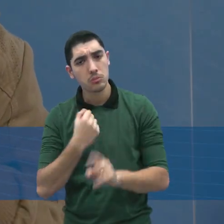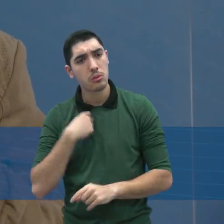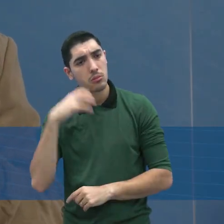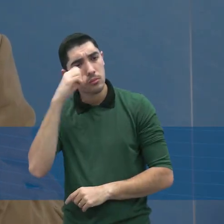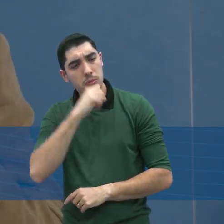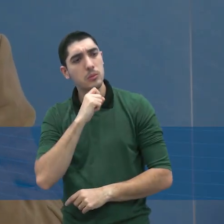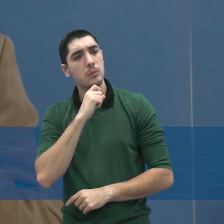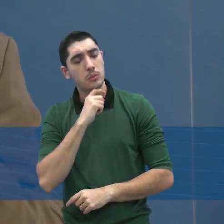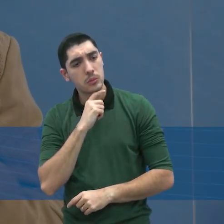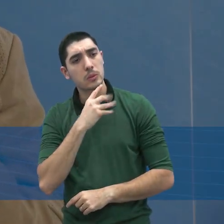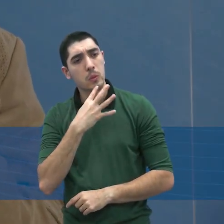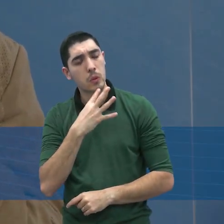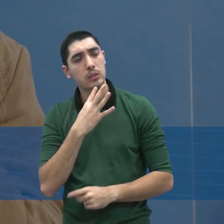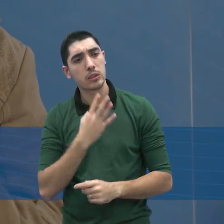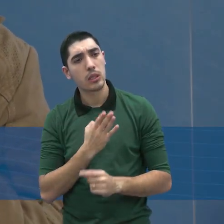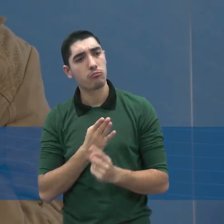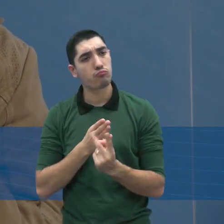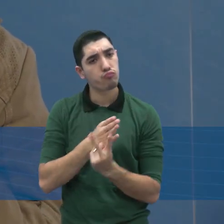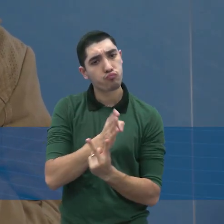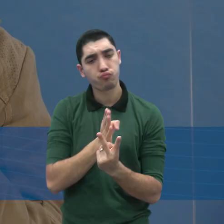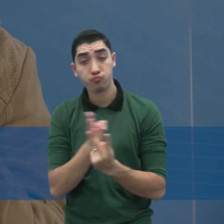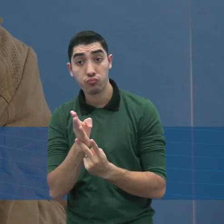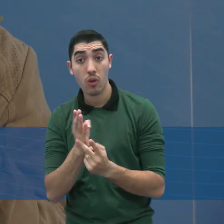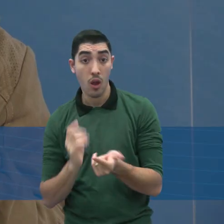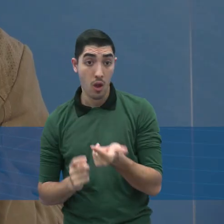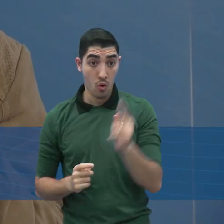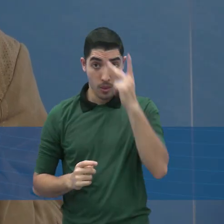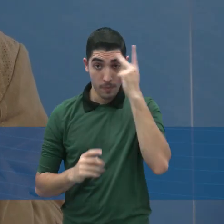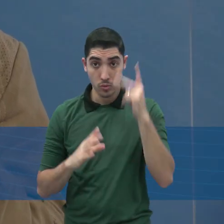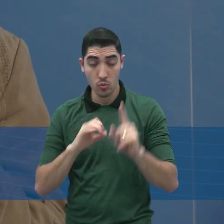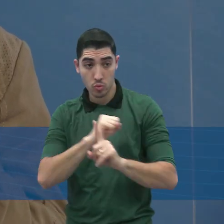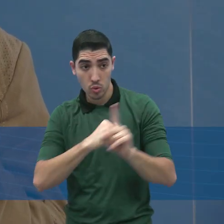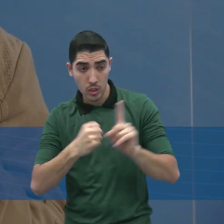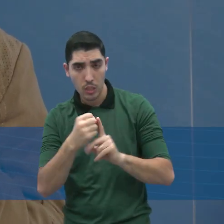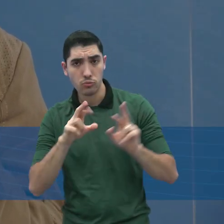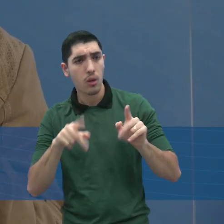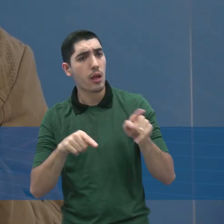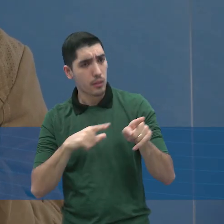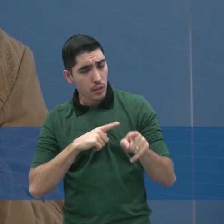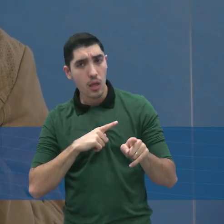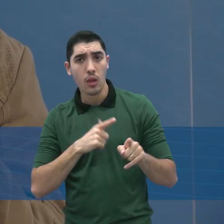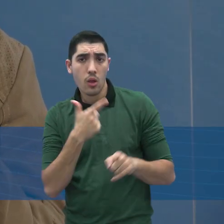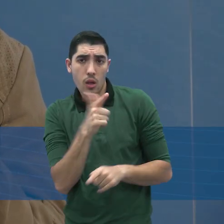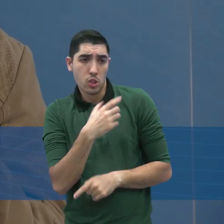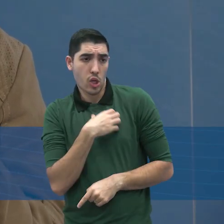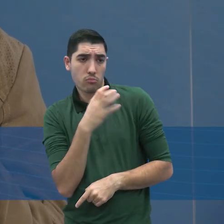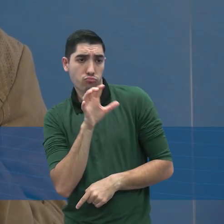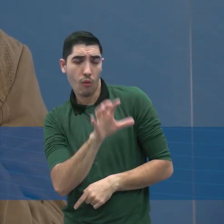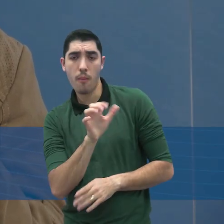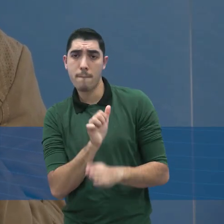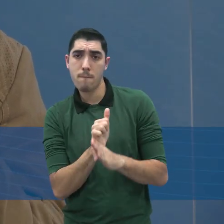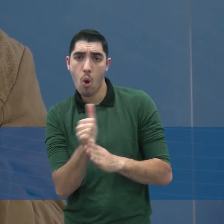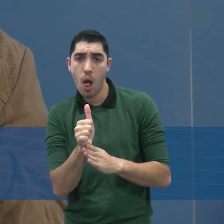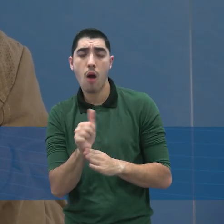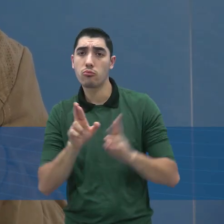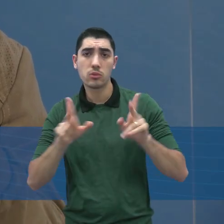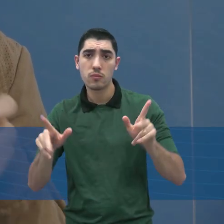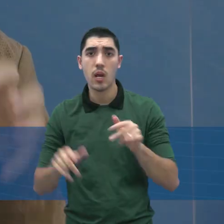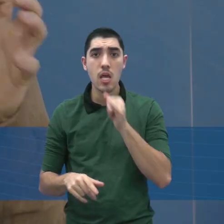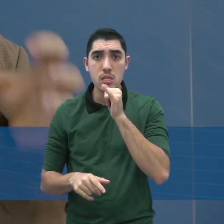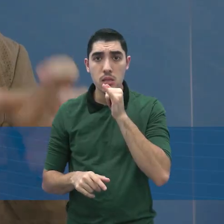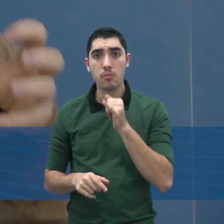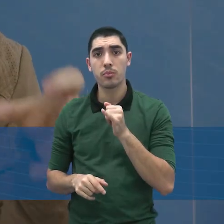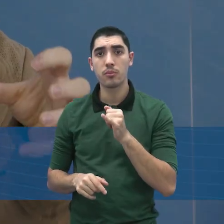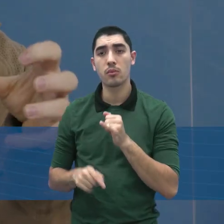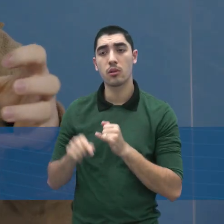forma. A partir do momento que você vai conviver com o outro na sociedade, vai ter outros valores morais também pré-estabelecidos. Que é diferente, por exemplo, da Maria,